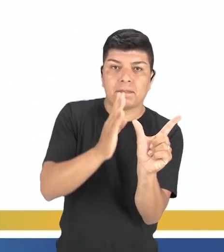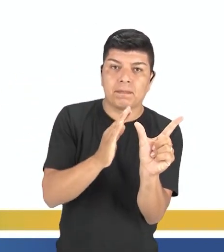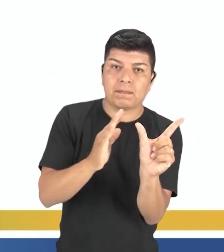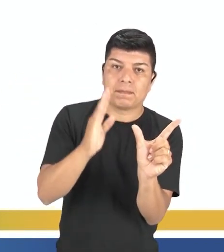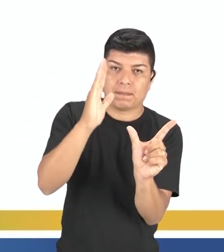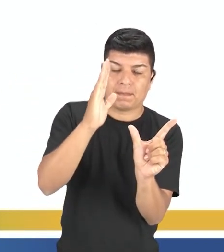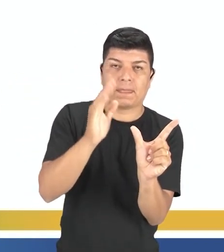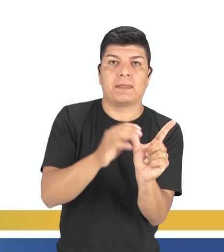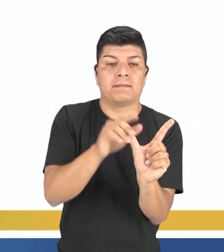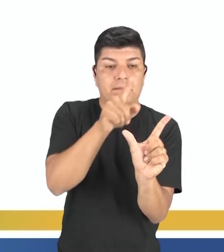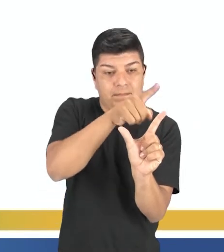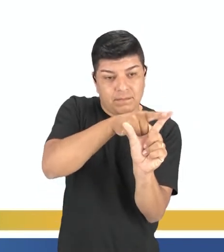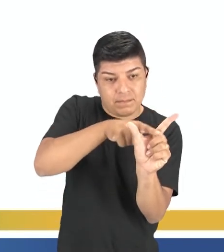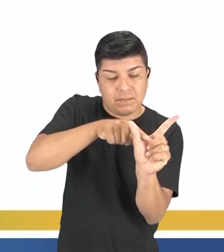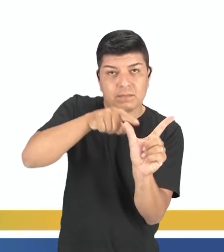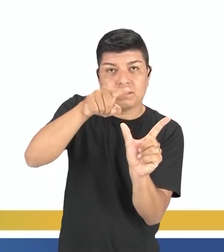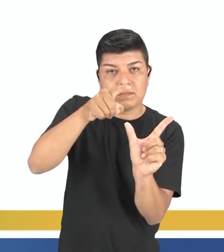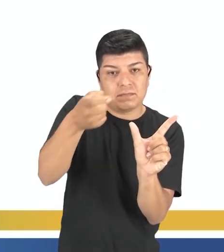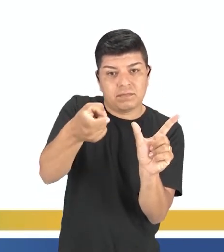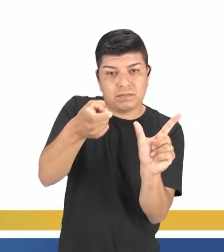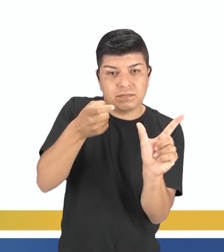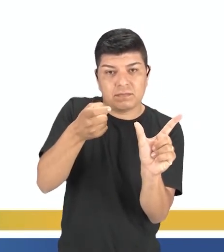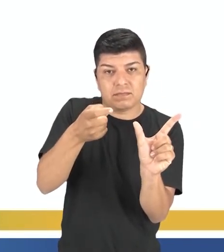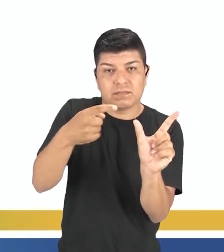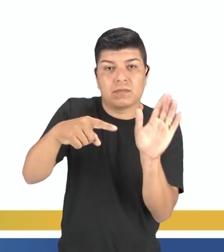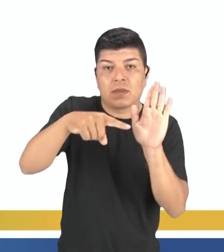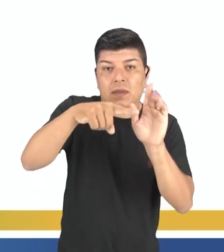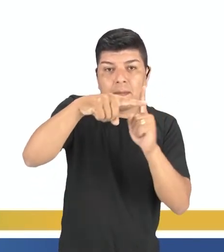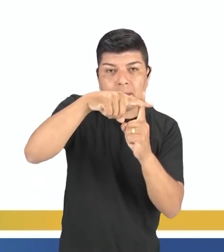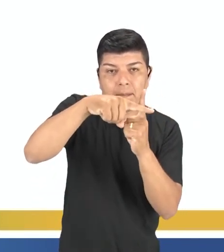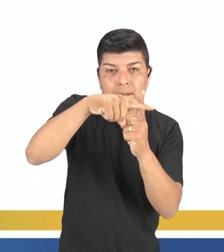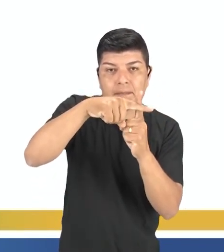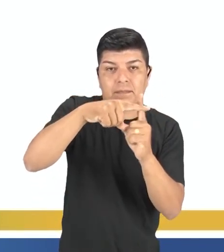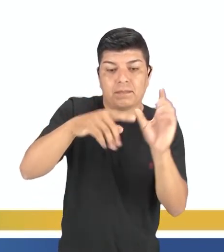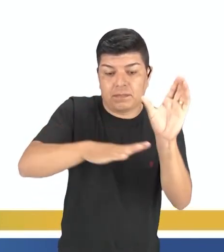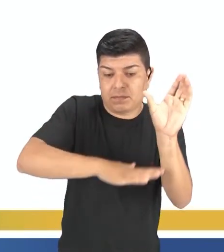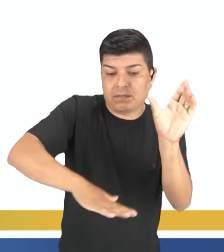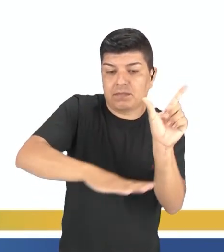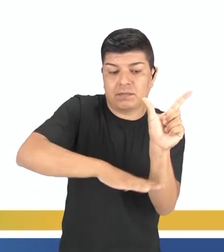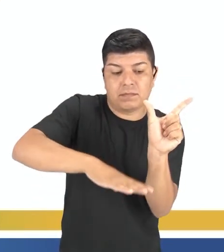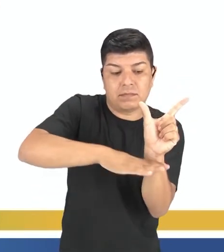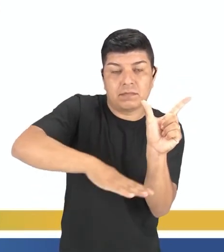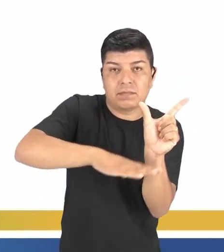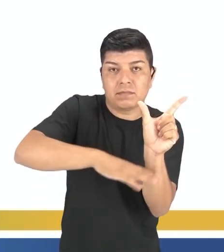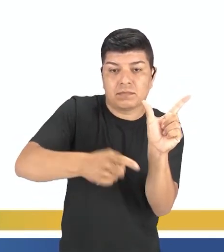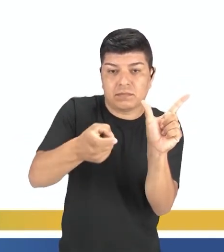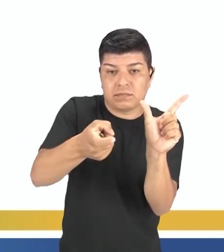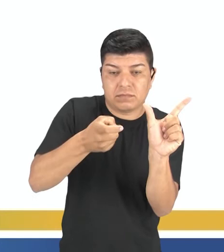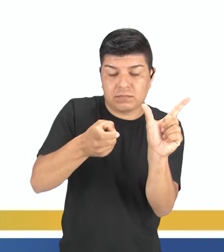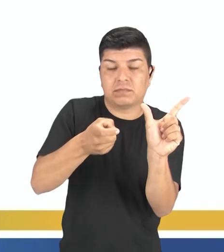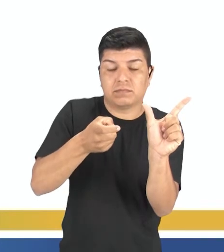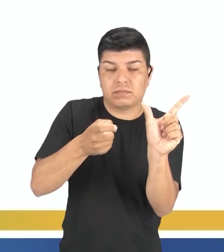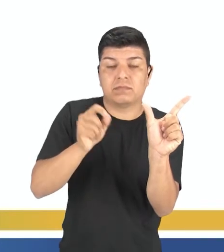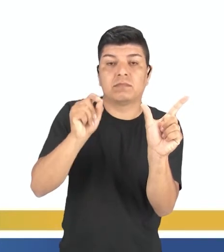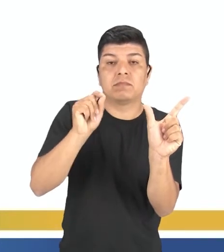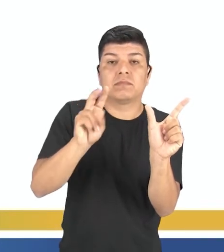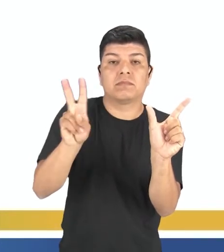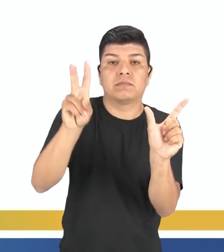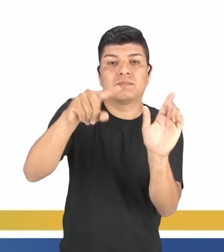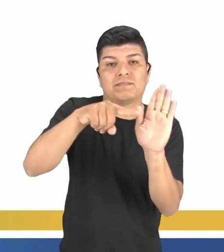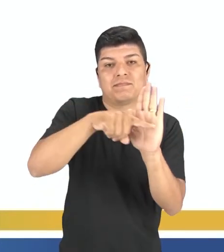que para cima do eixo do x os valores são positivos e para baixo do eixo do x os valores